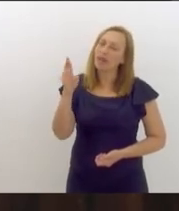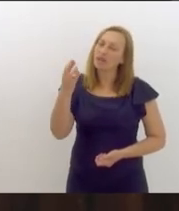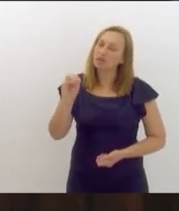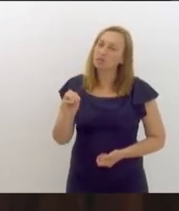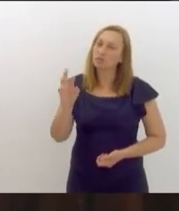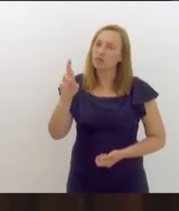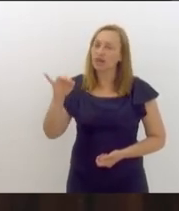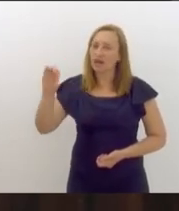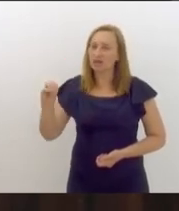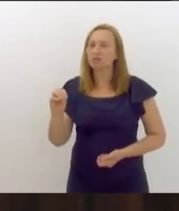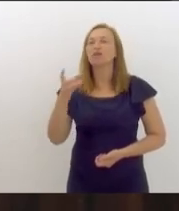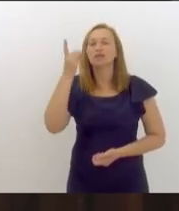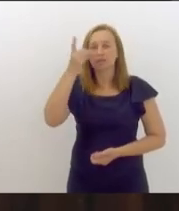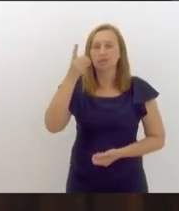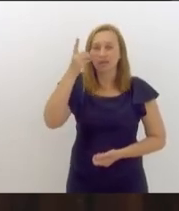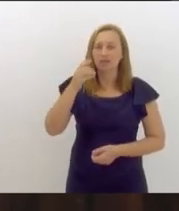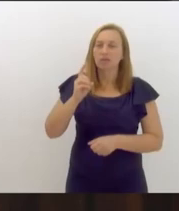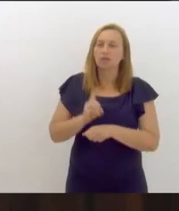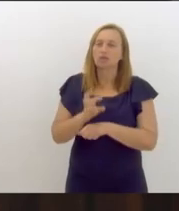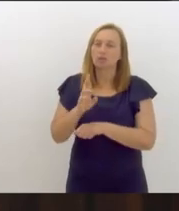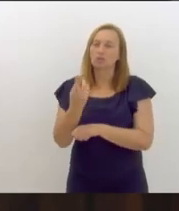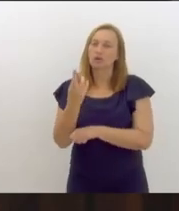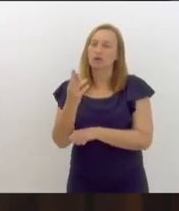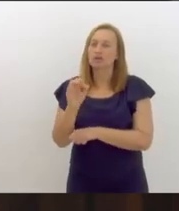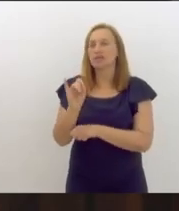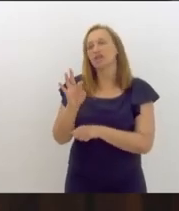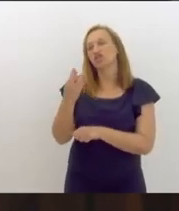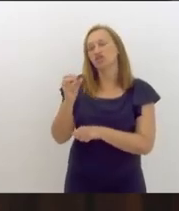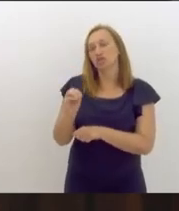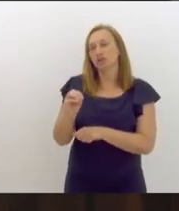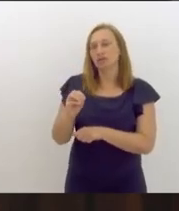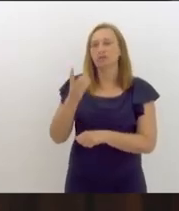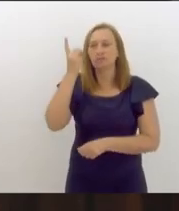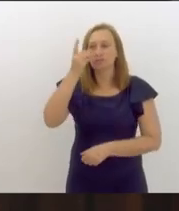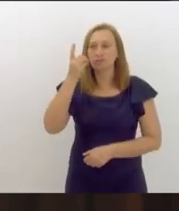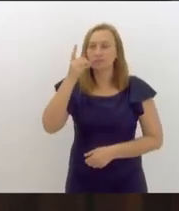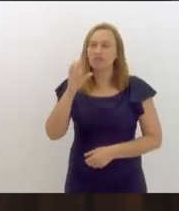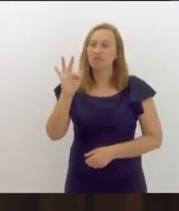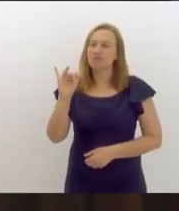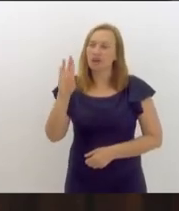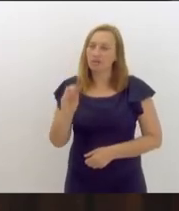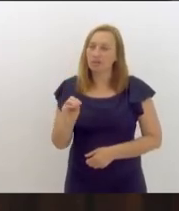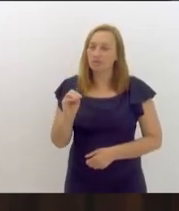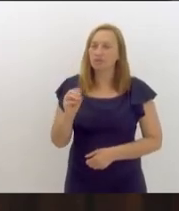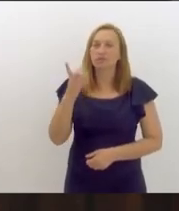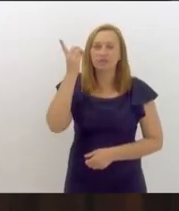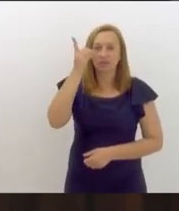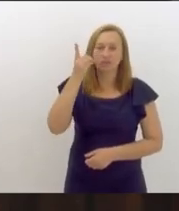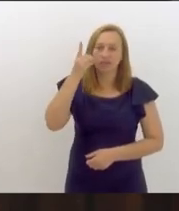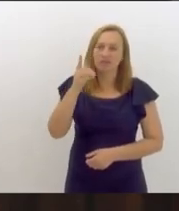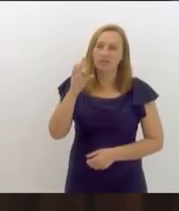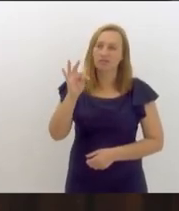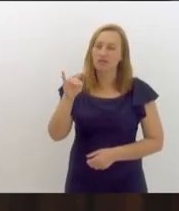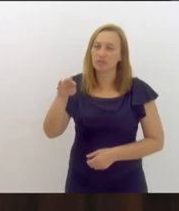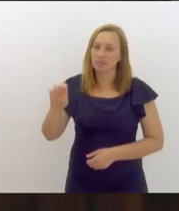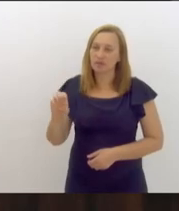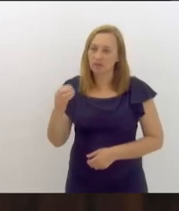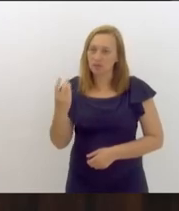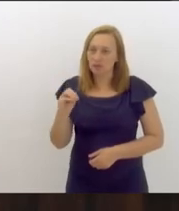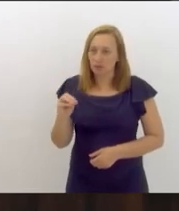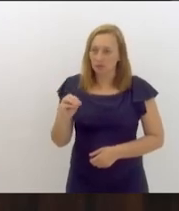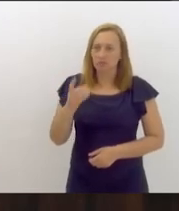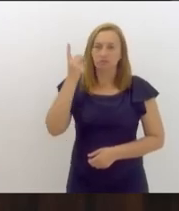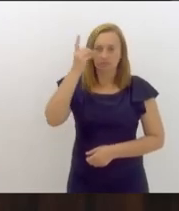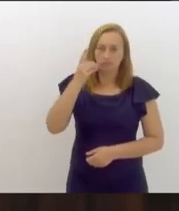Dr Serginho Deputado Elton Cristo Deputado Fábio Silva Deputado Filipinho Alves Deputado